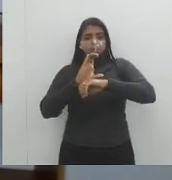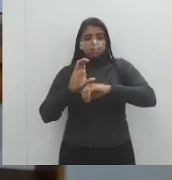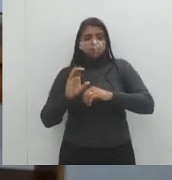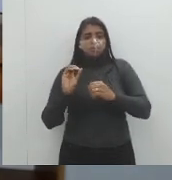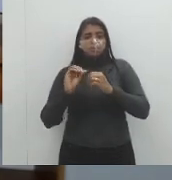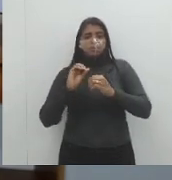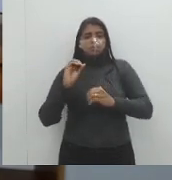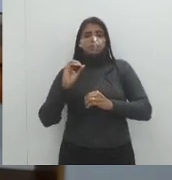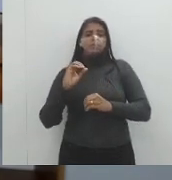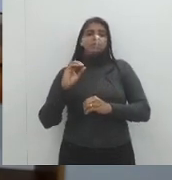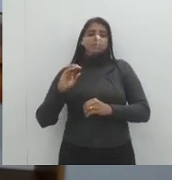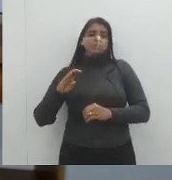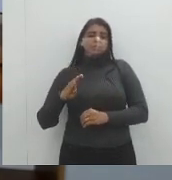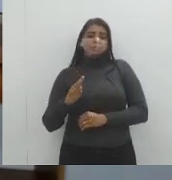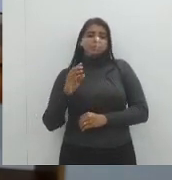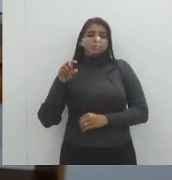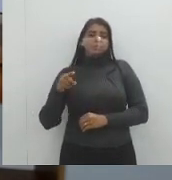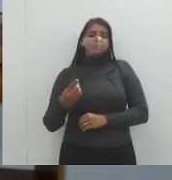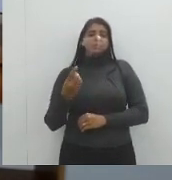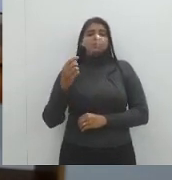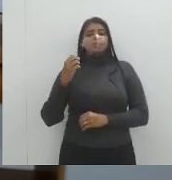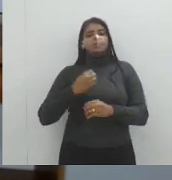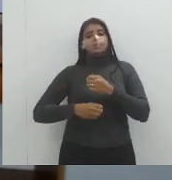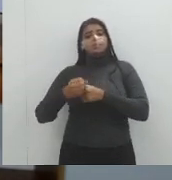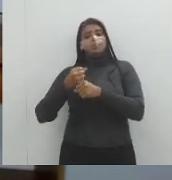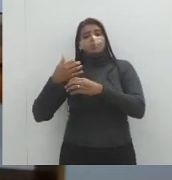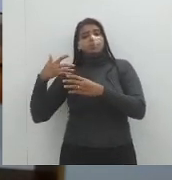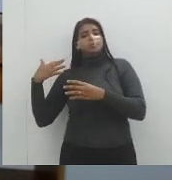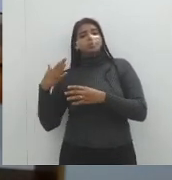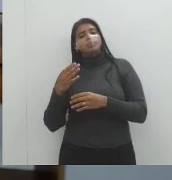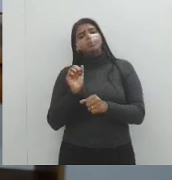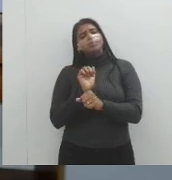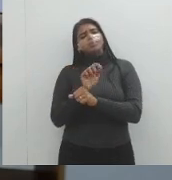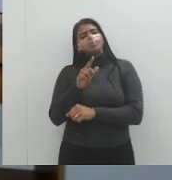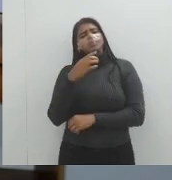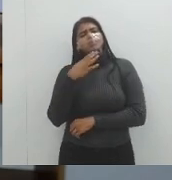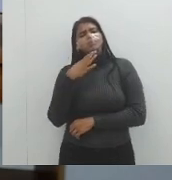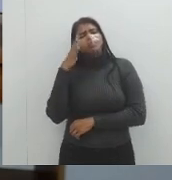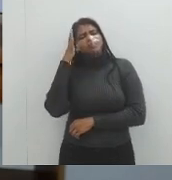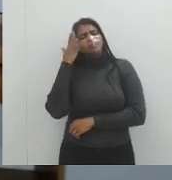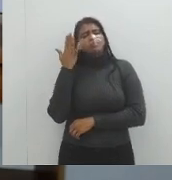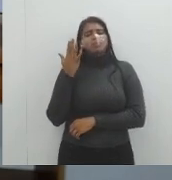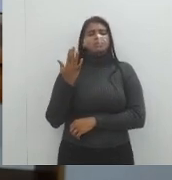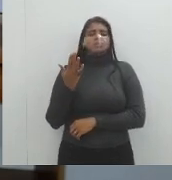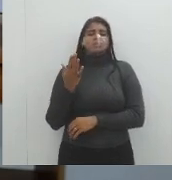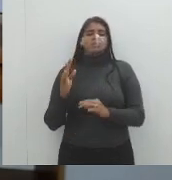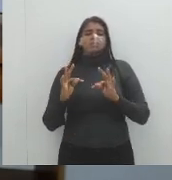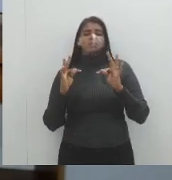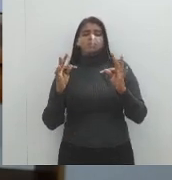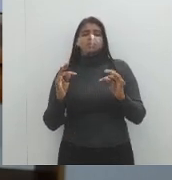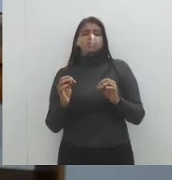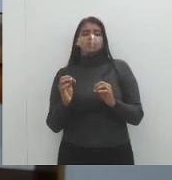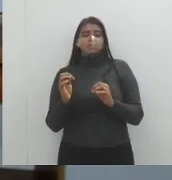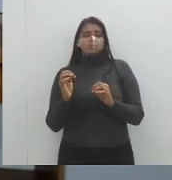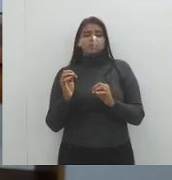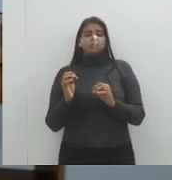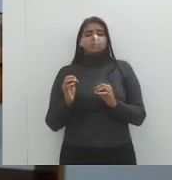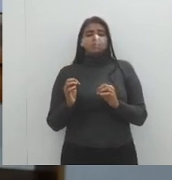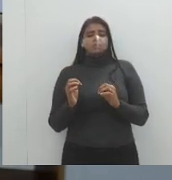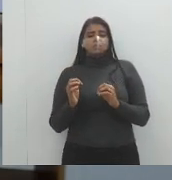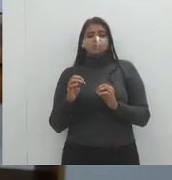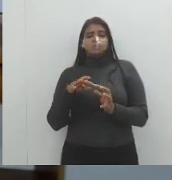de bilhões de anos. Então, assim, eu espero que vocês tenham entendido, né, toda essa perspectiva de origem